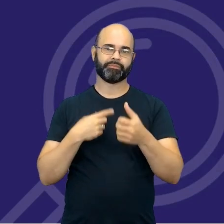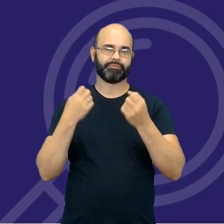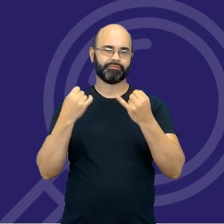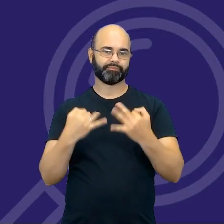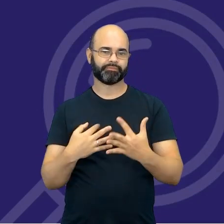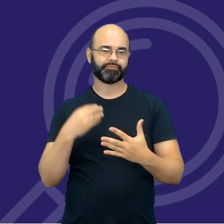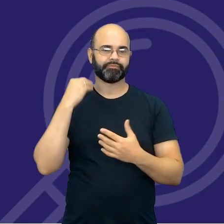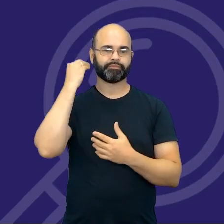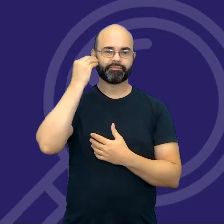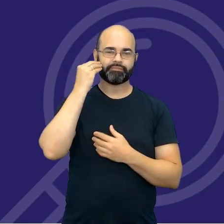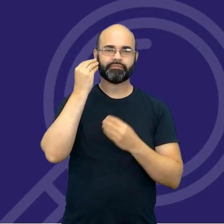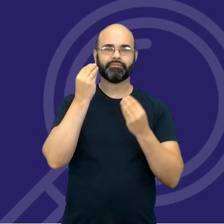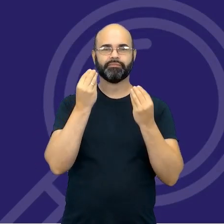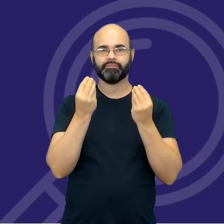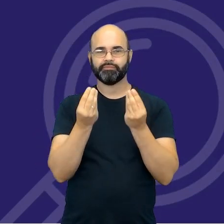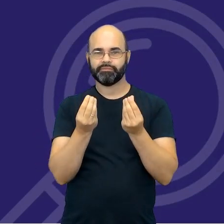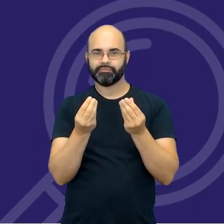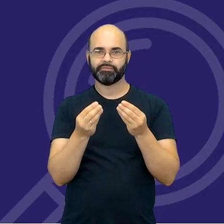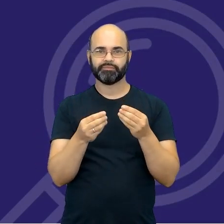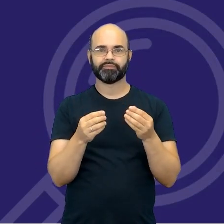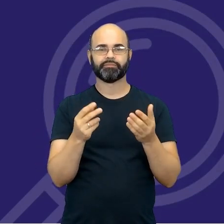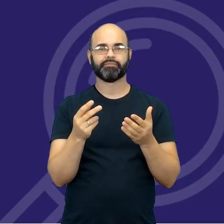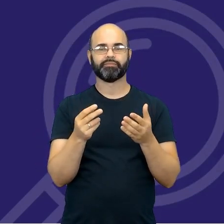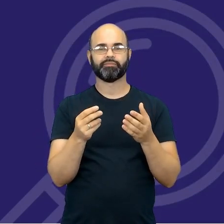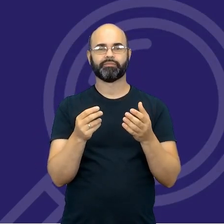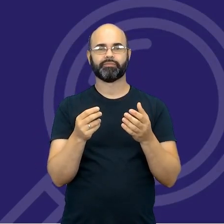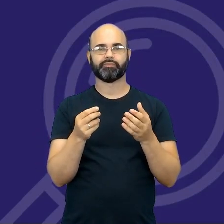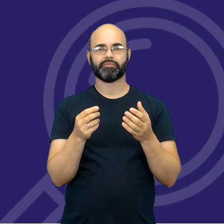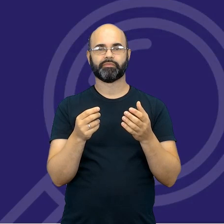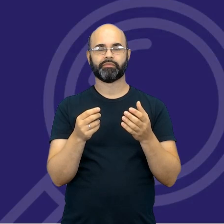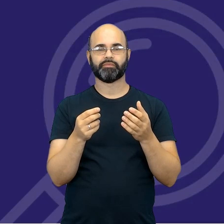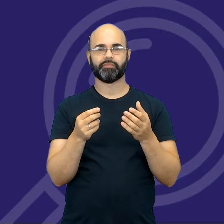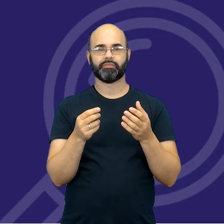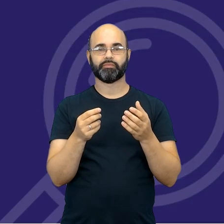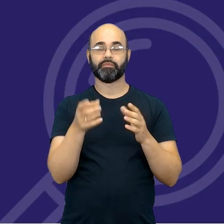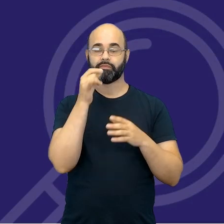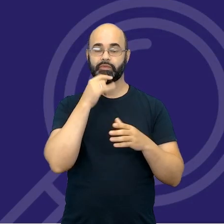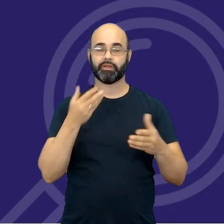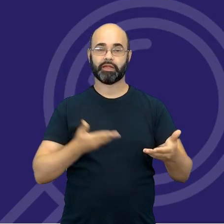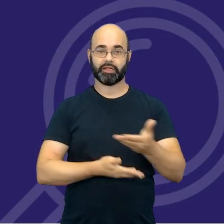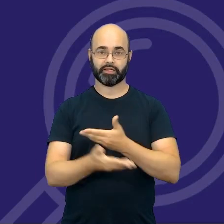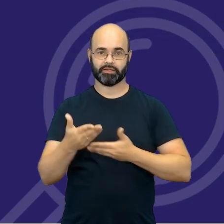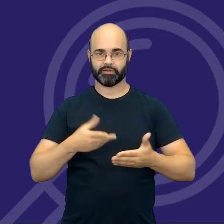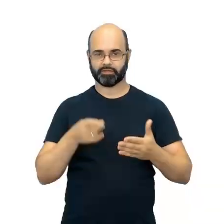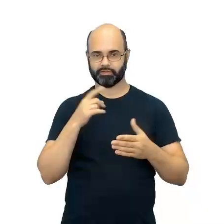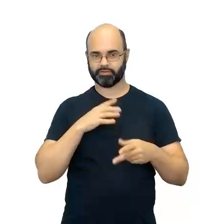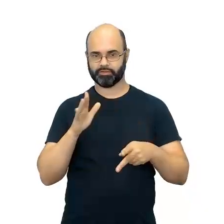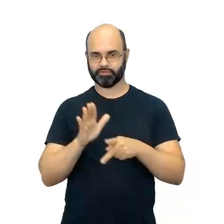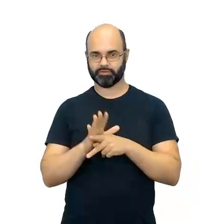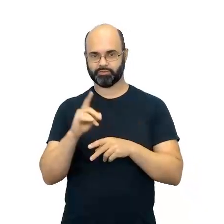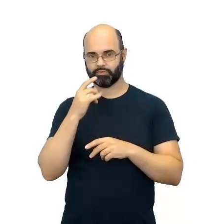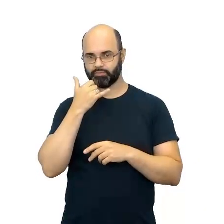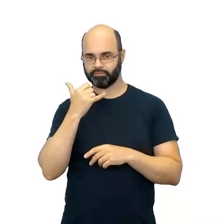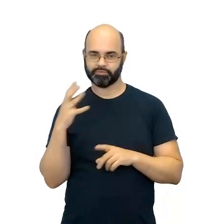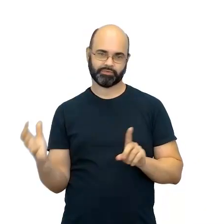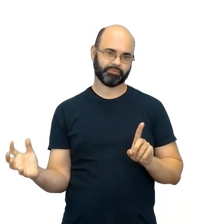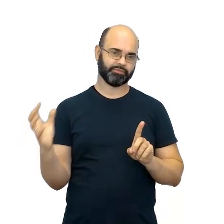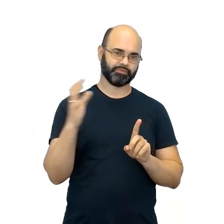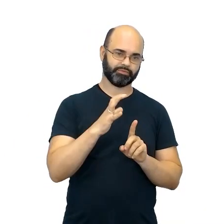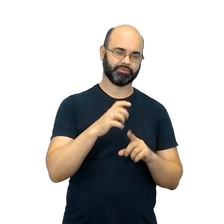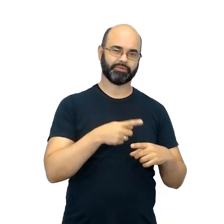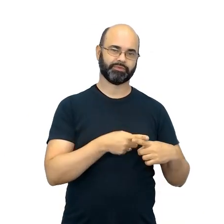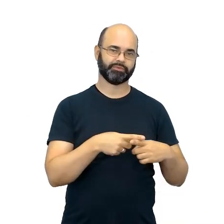motores geradores e seus componentes e os correspondentes fenômenos e interações eletromagnéticas. Indo lá,